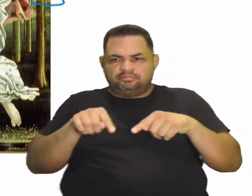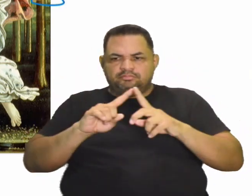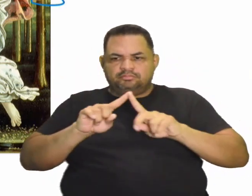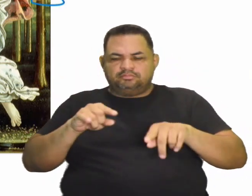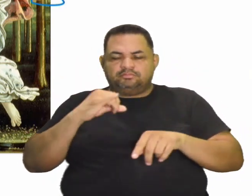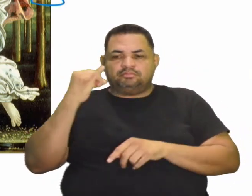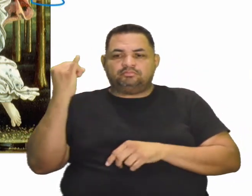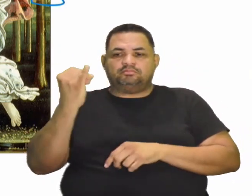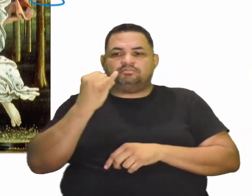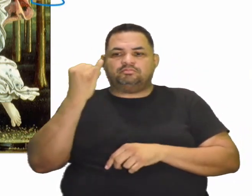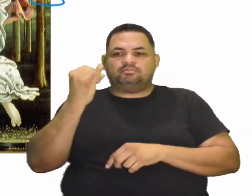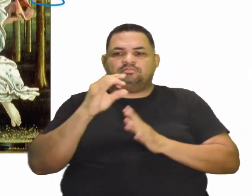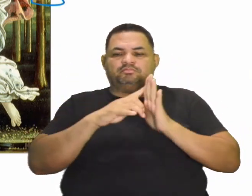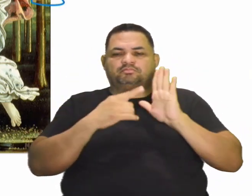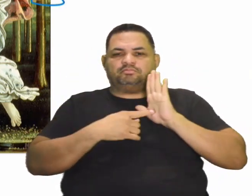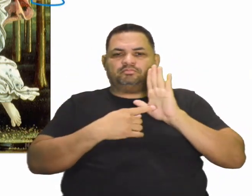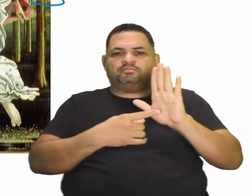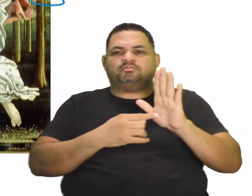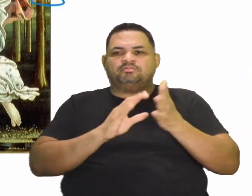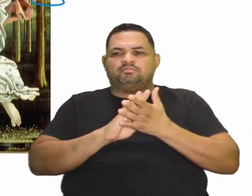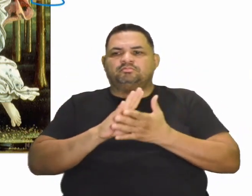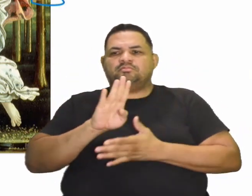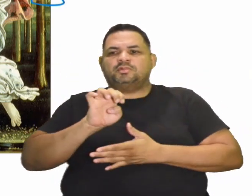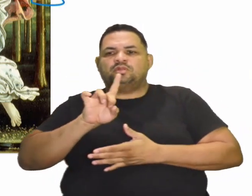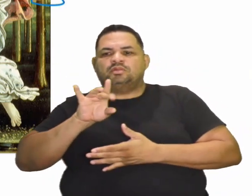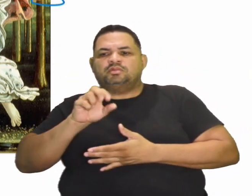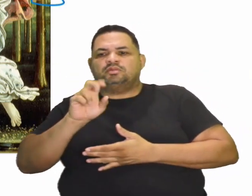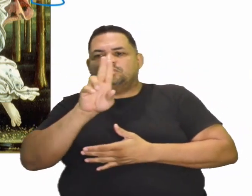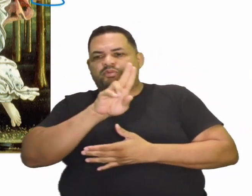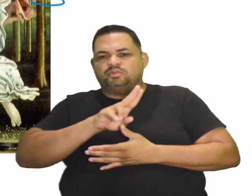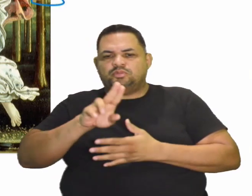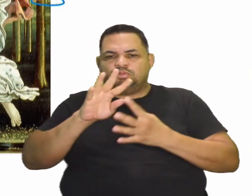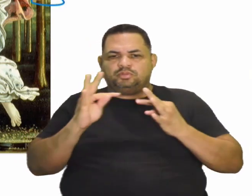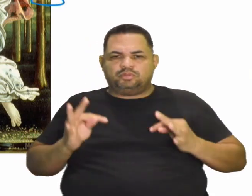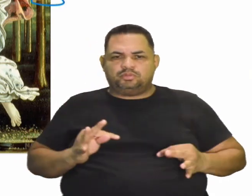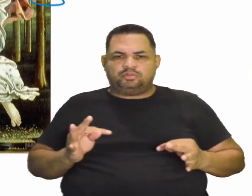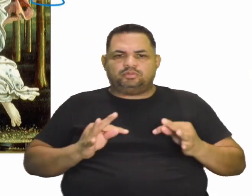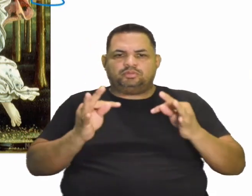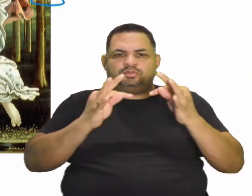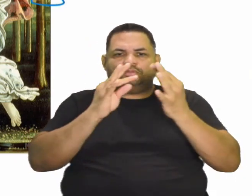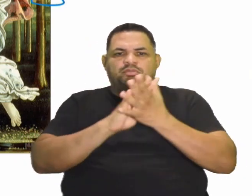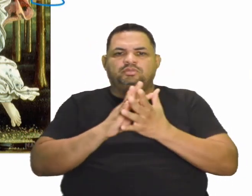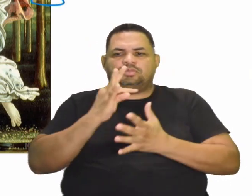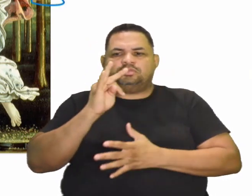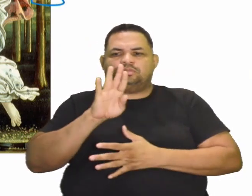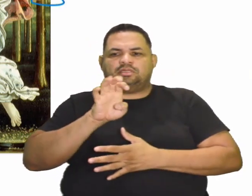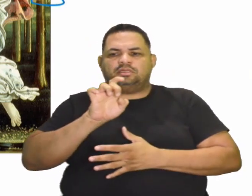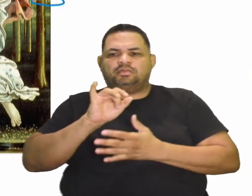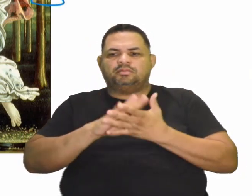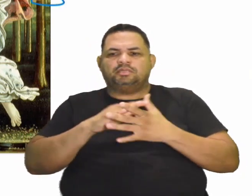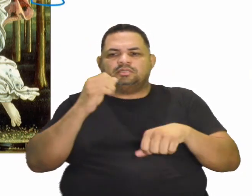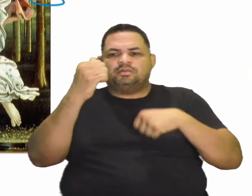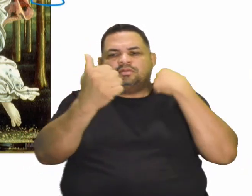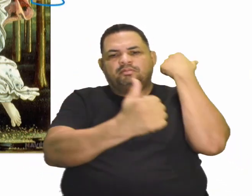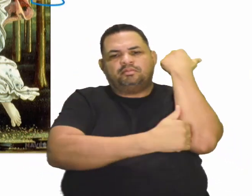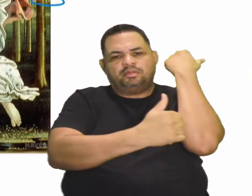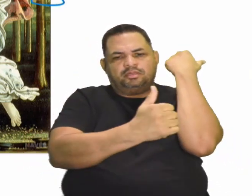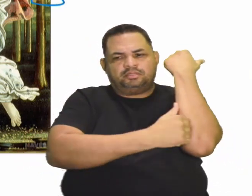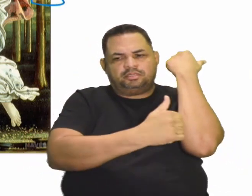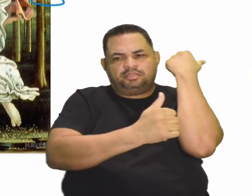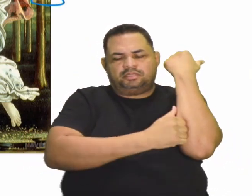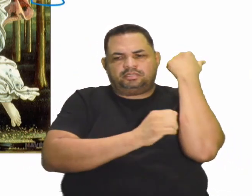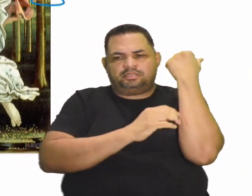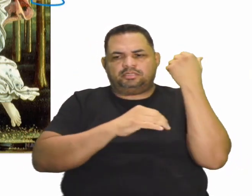importante destacar que Botticelli utilizou a técnica da têmpera, né, sobre madeira. Então,